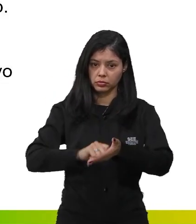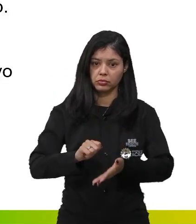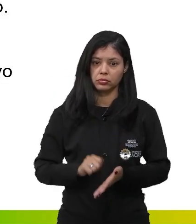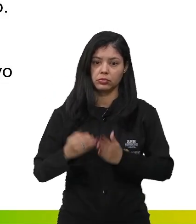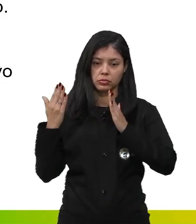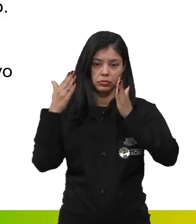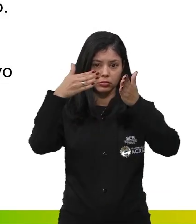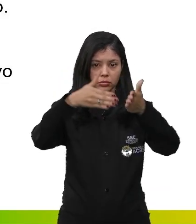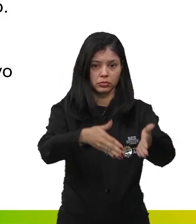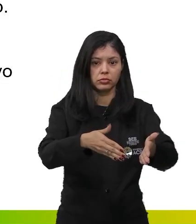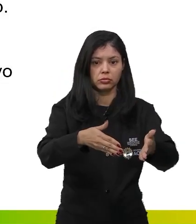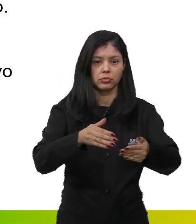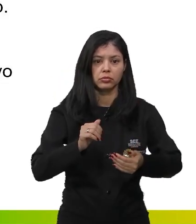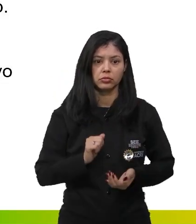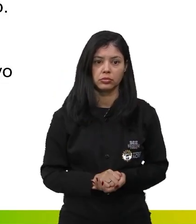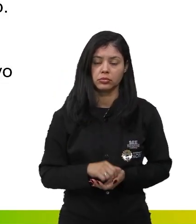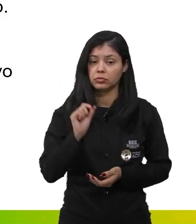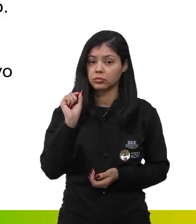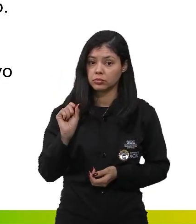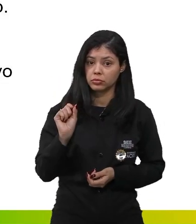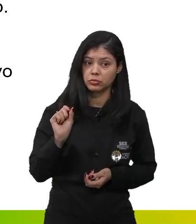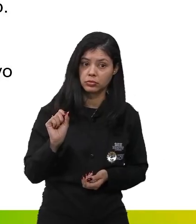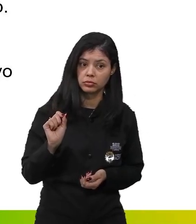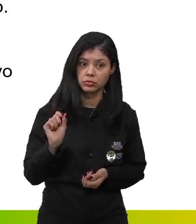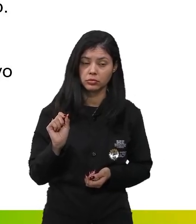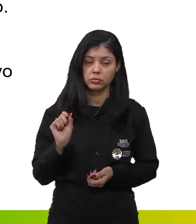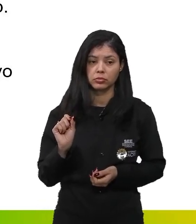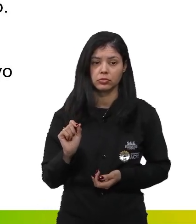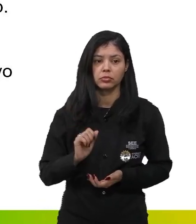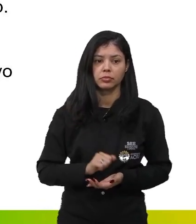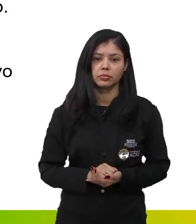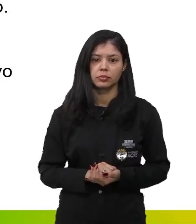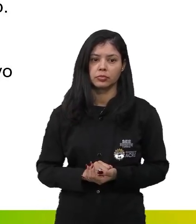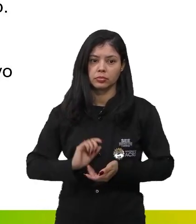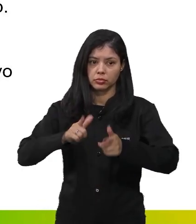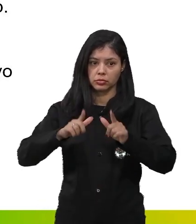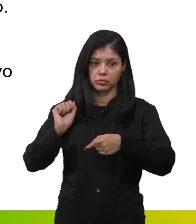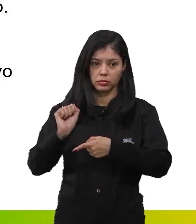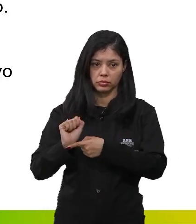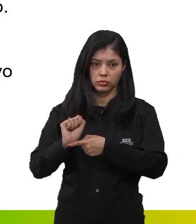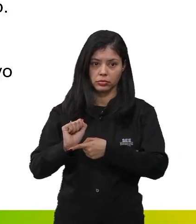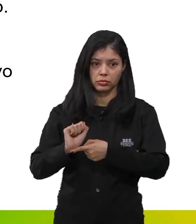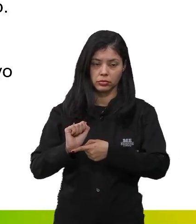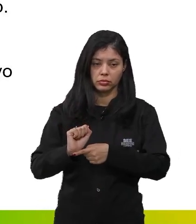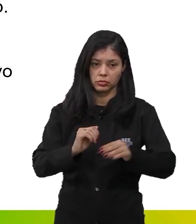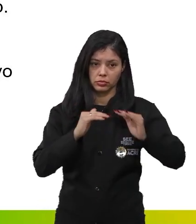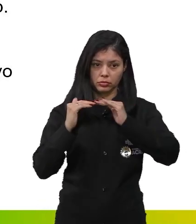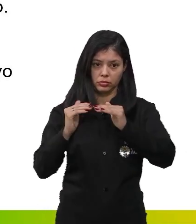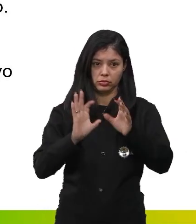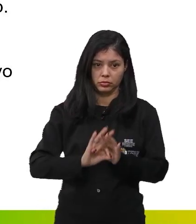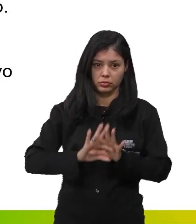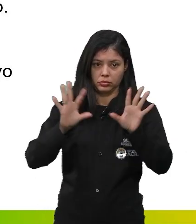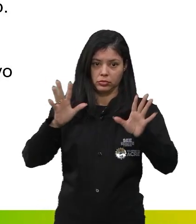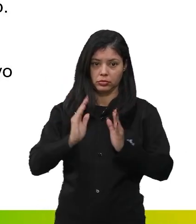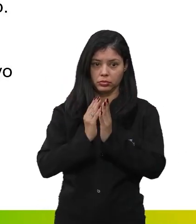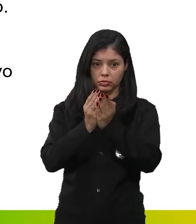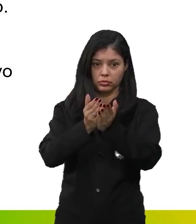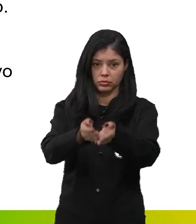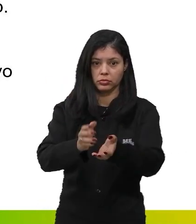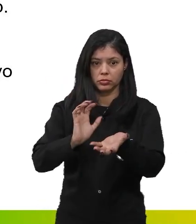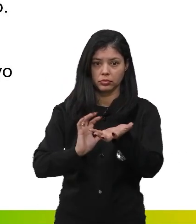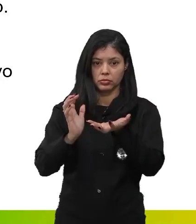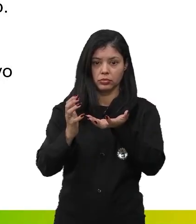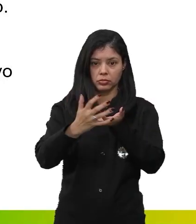1494 foi assinado com o objetivo de, letra A, estabelecer livre